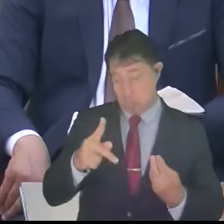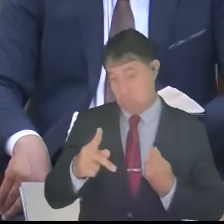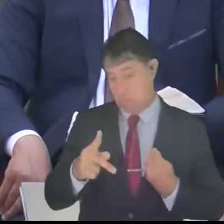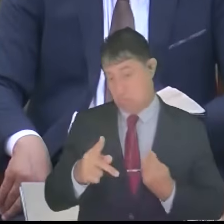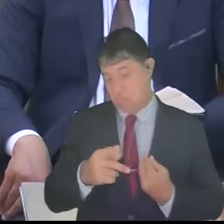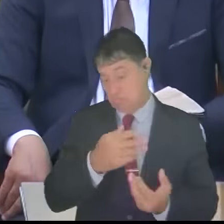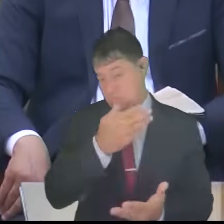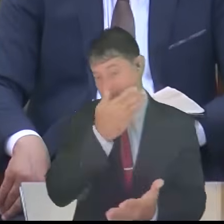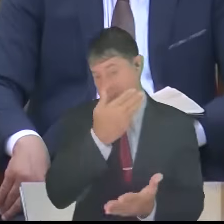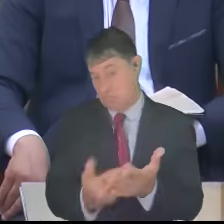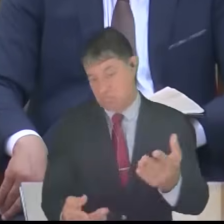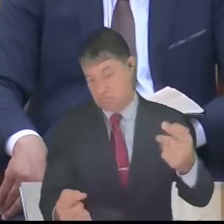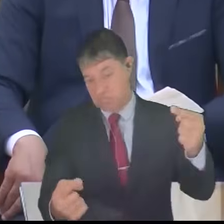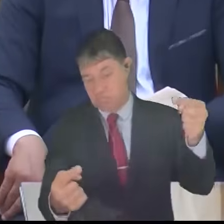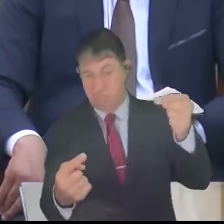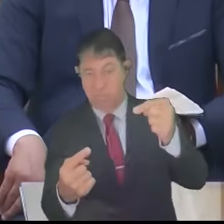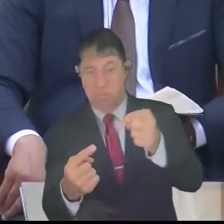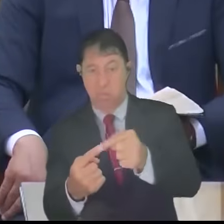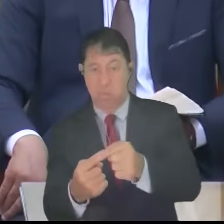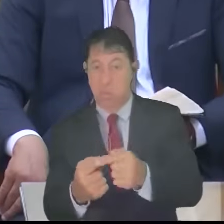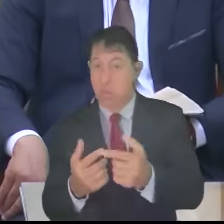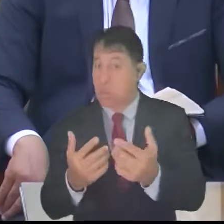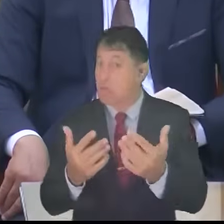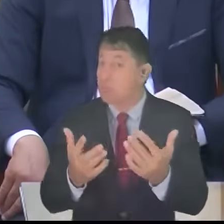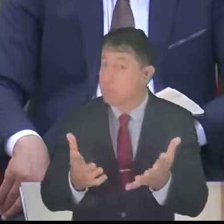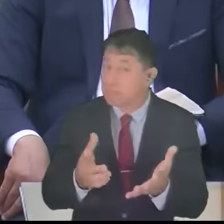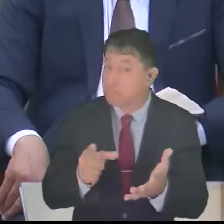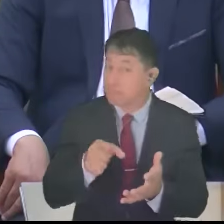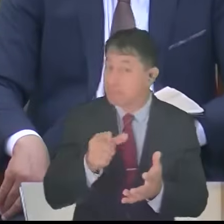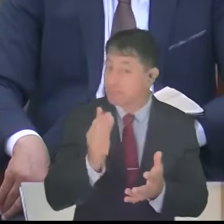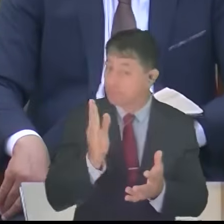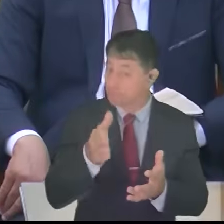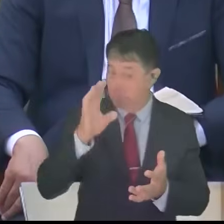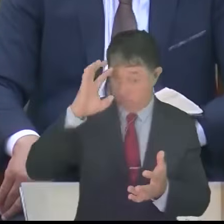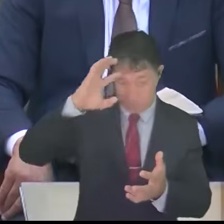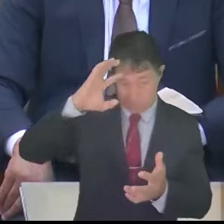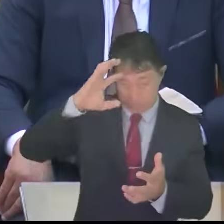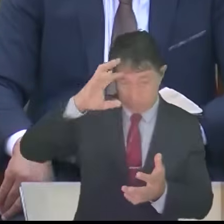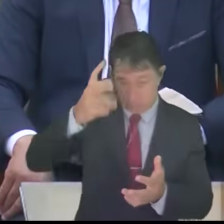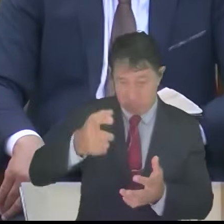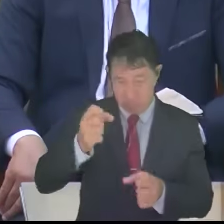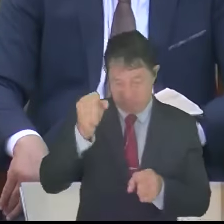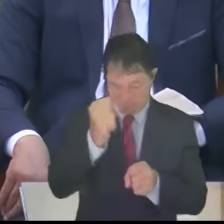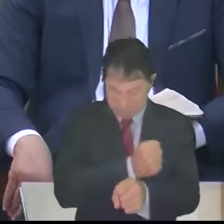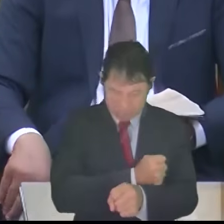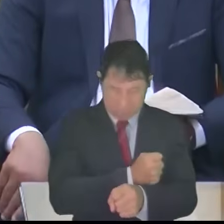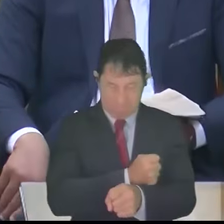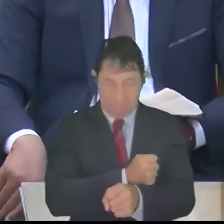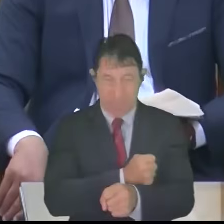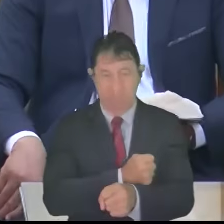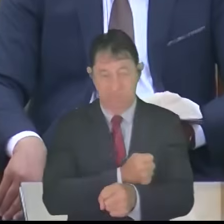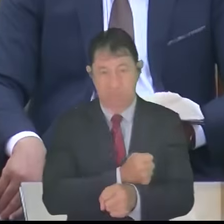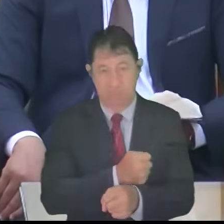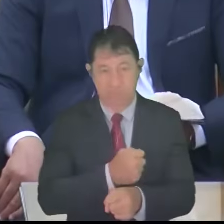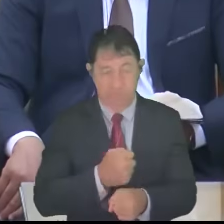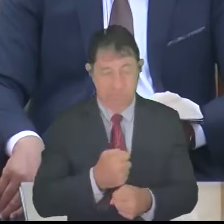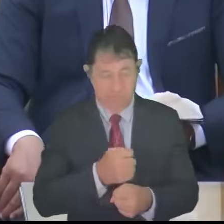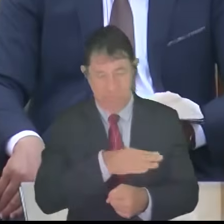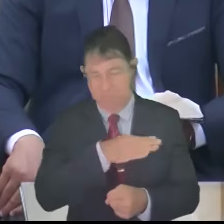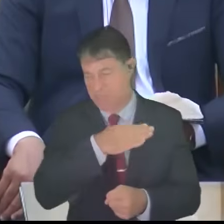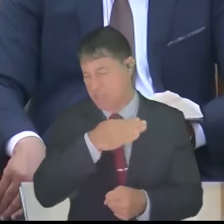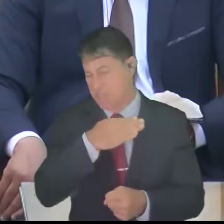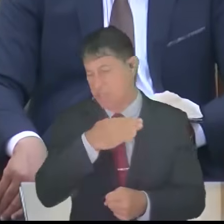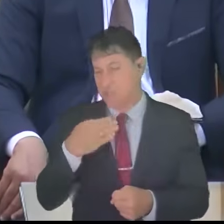você já pensou até em retirar a sua própria vida, mas nesta noite o Cristo está